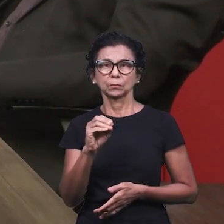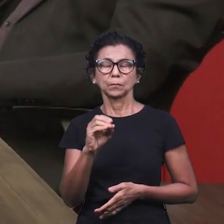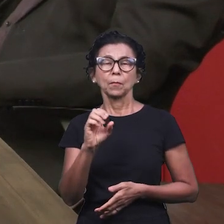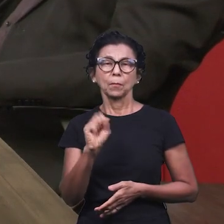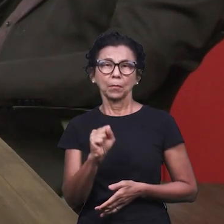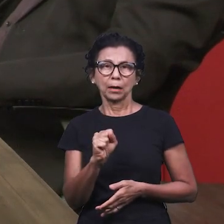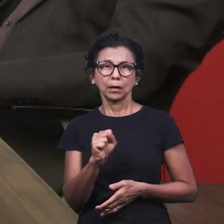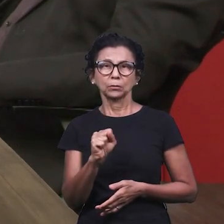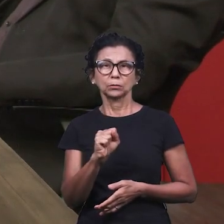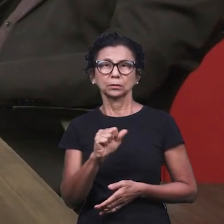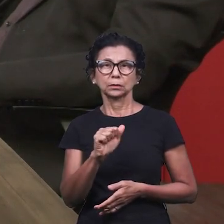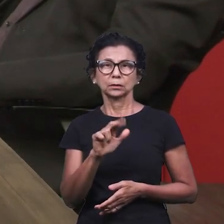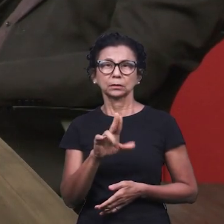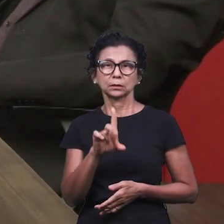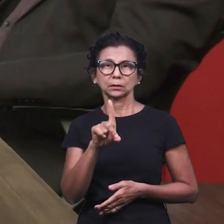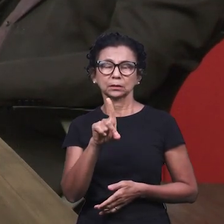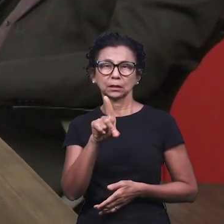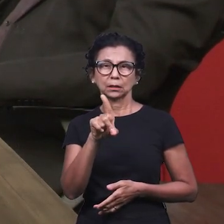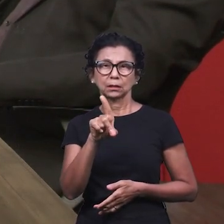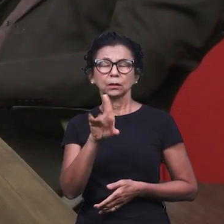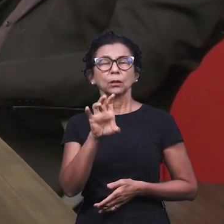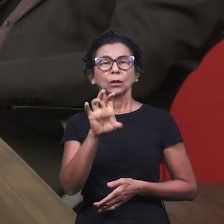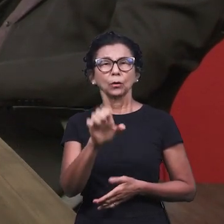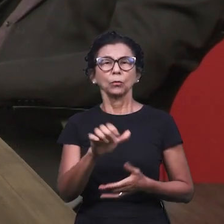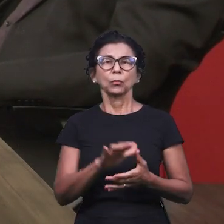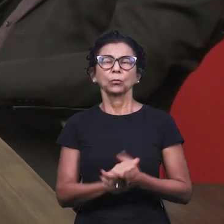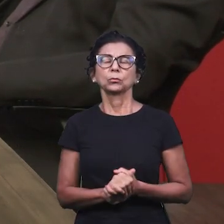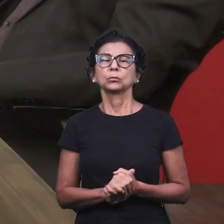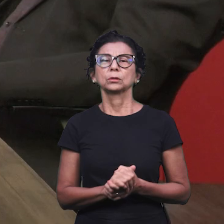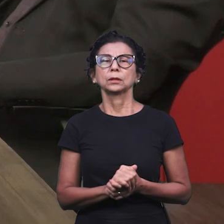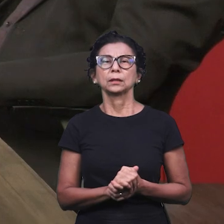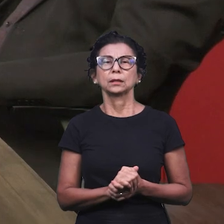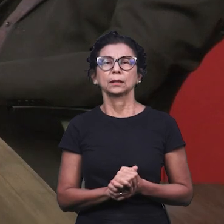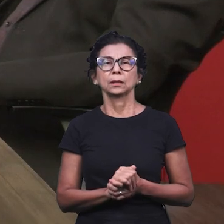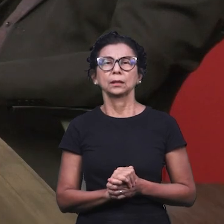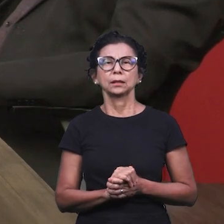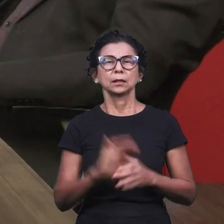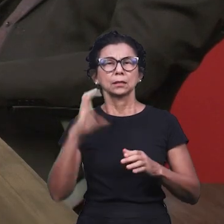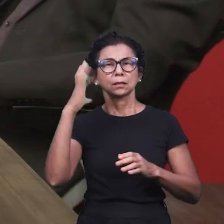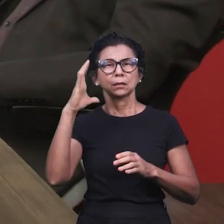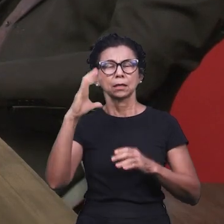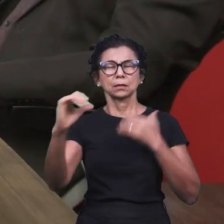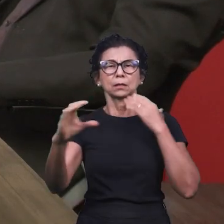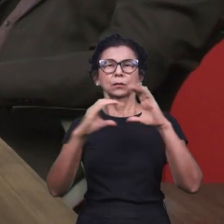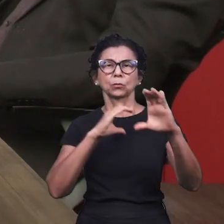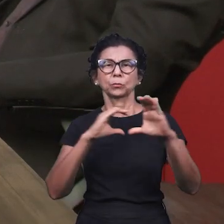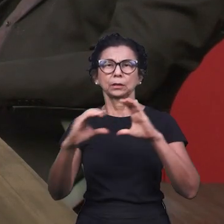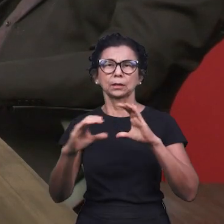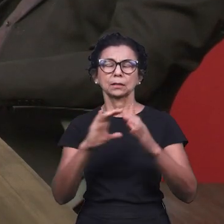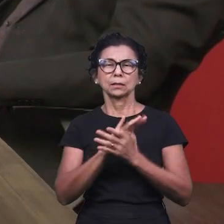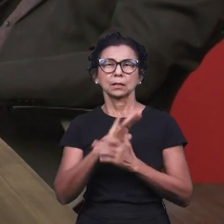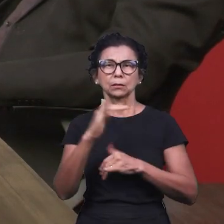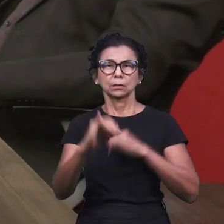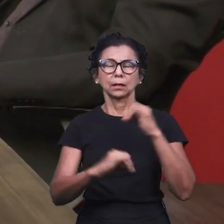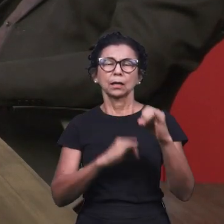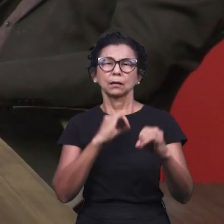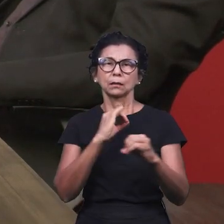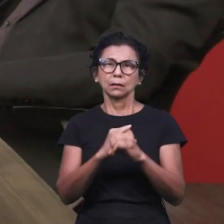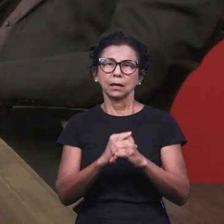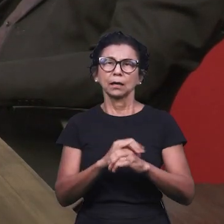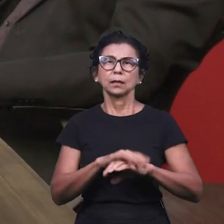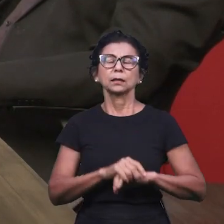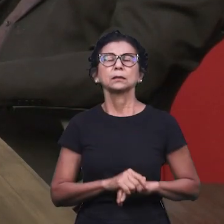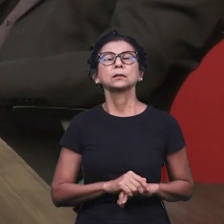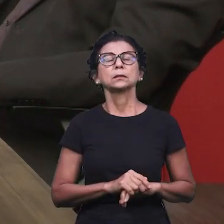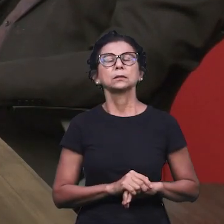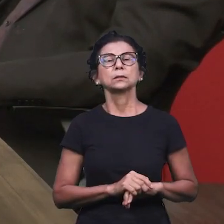é graduado em Ciência da Computação e também mestre em Informática, ambos pela Universidade Federal do